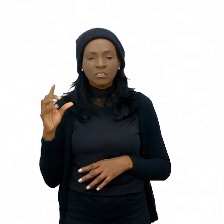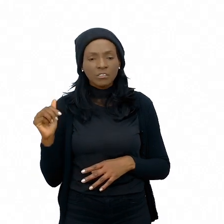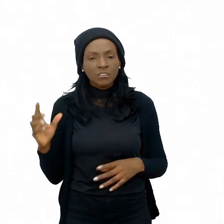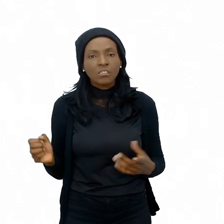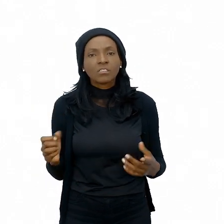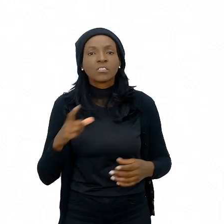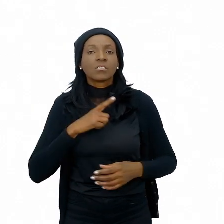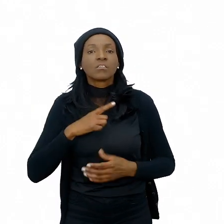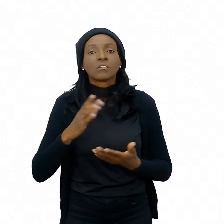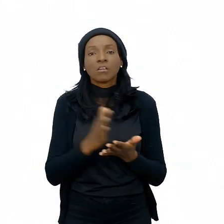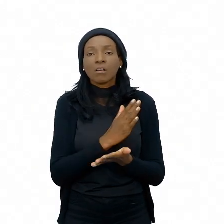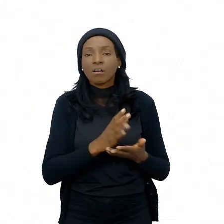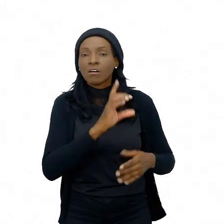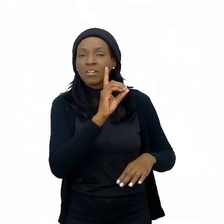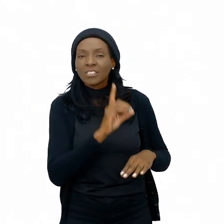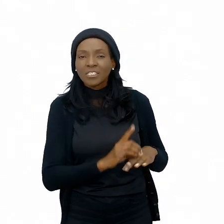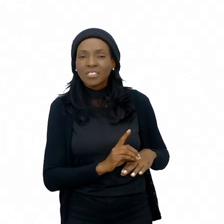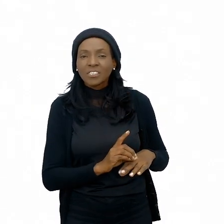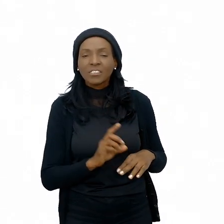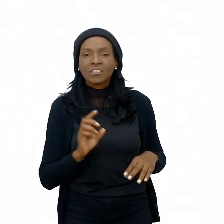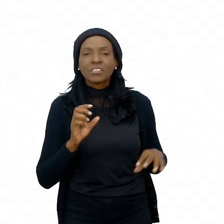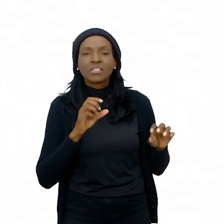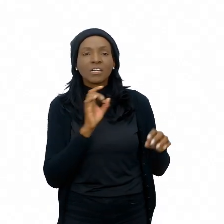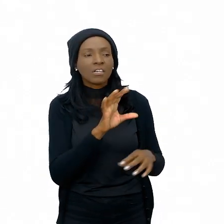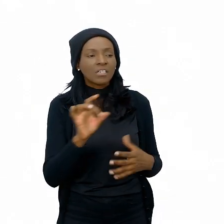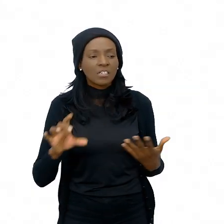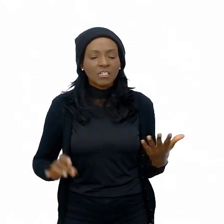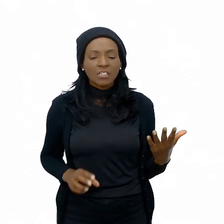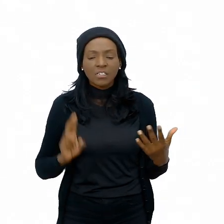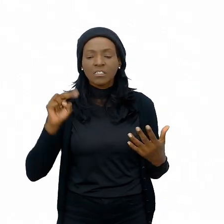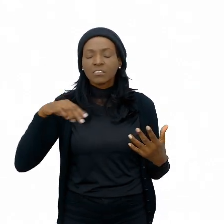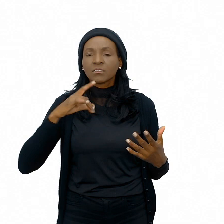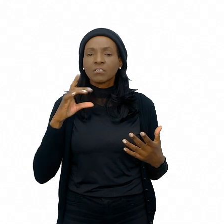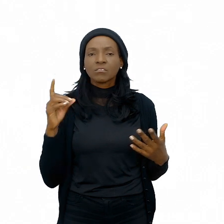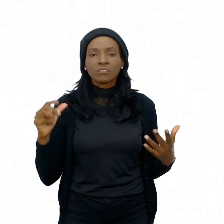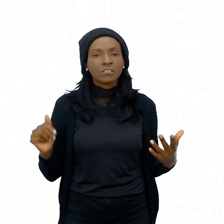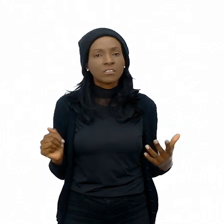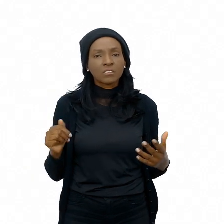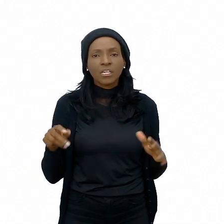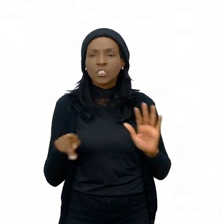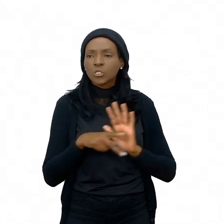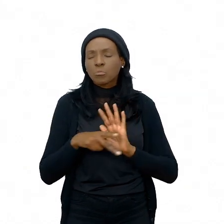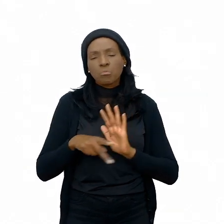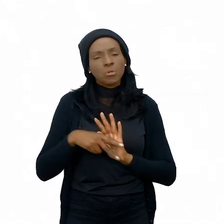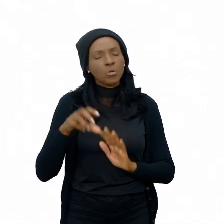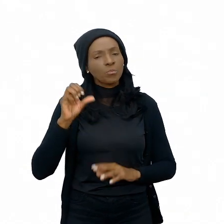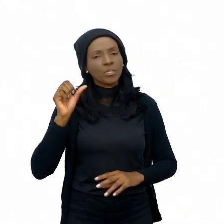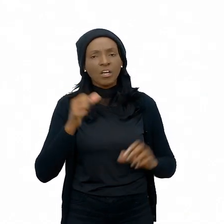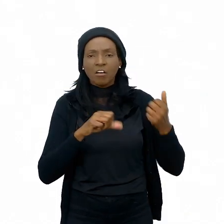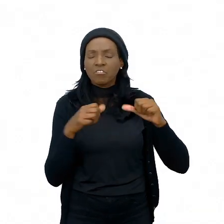tem diretoria de ensino que cada unidade escolar faz a sua própria sondagem, e também o